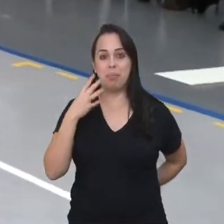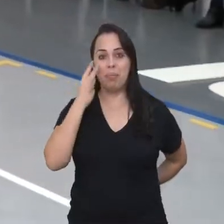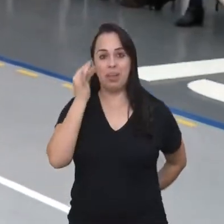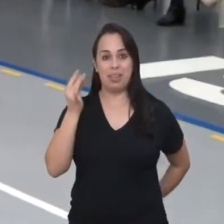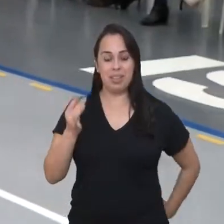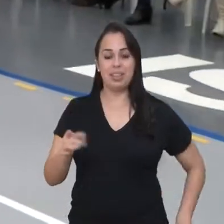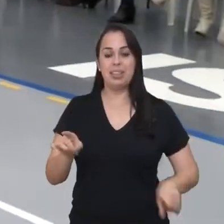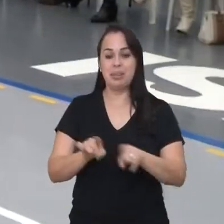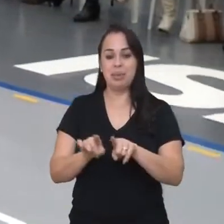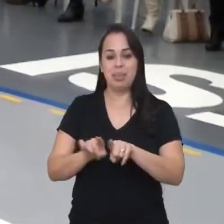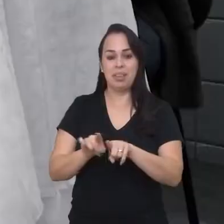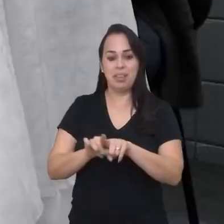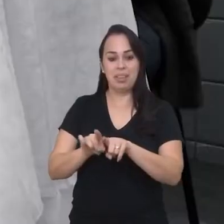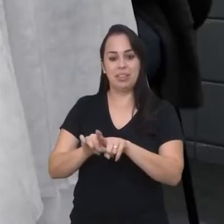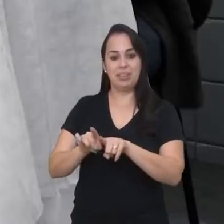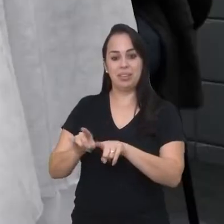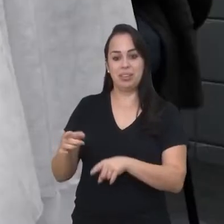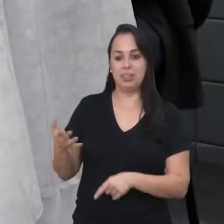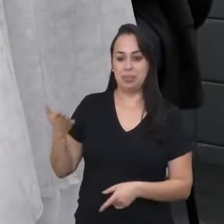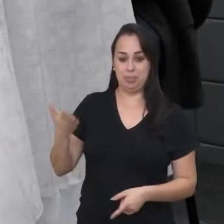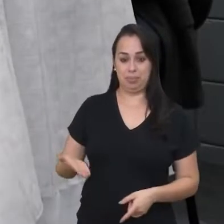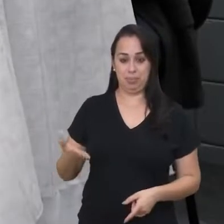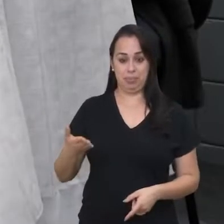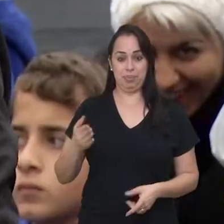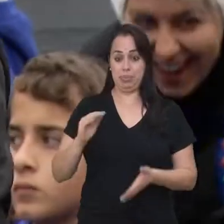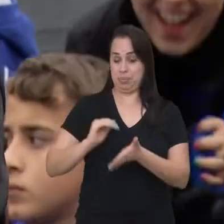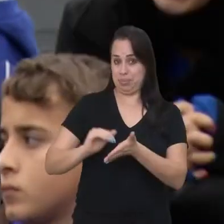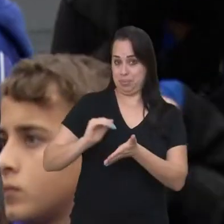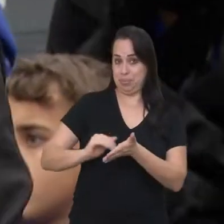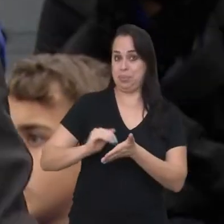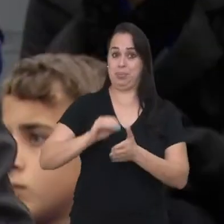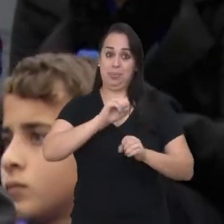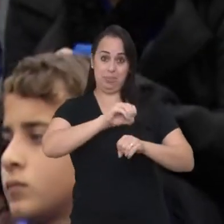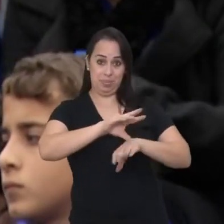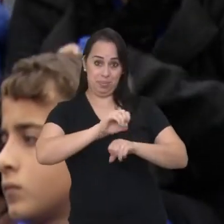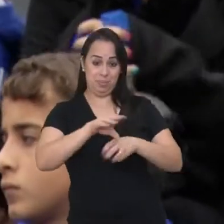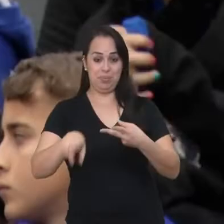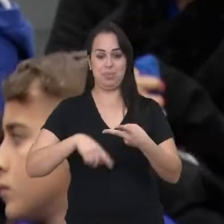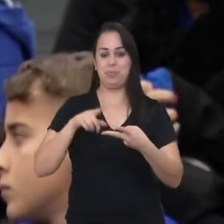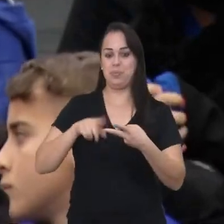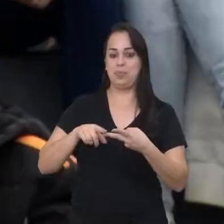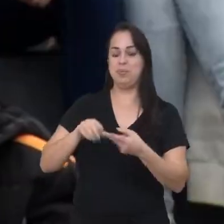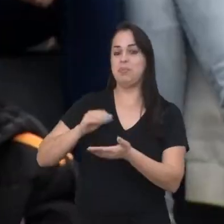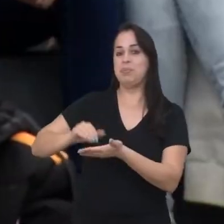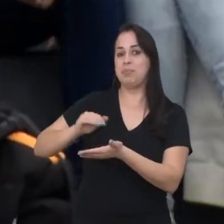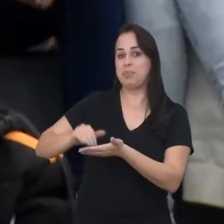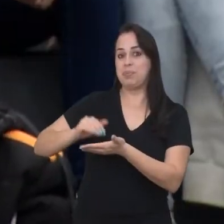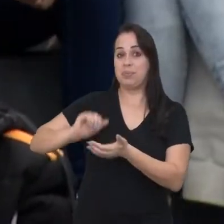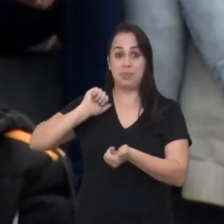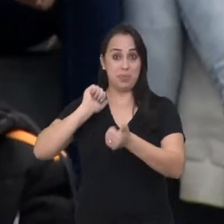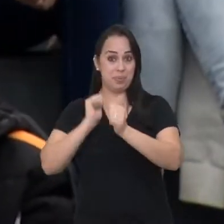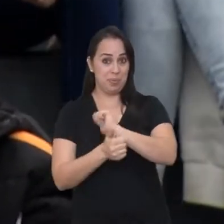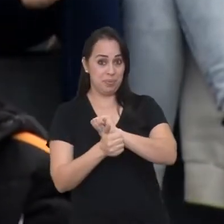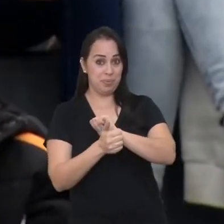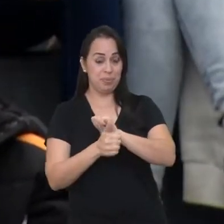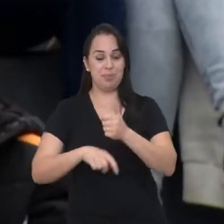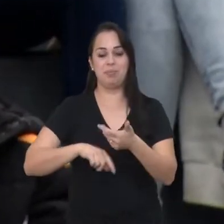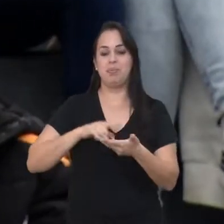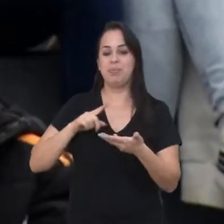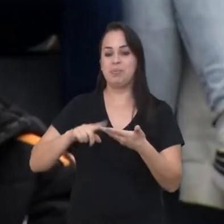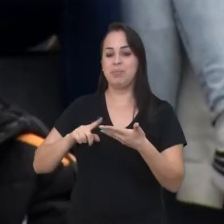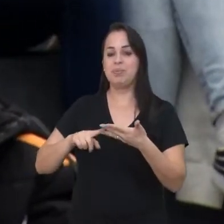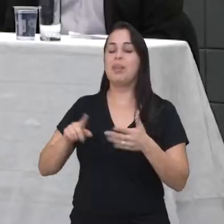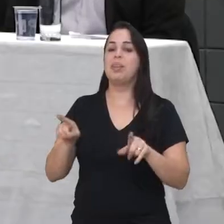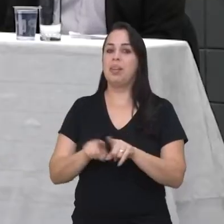O lançamento dos Jogos contou com a presença de autoridades, como o secretário de Educação, Johnny Santos, a secretária de Esportes, Kátia